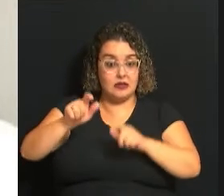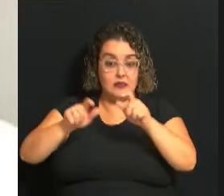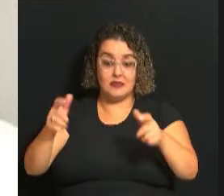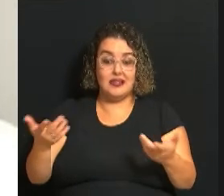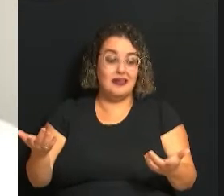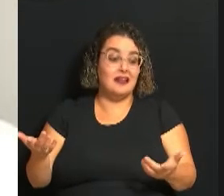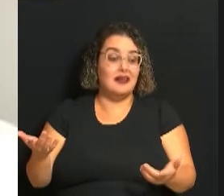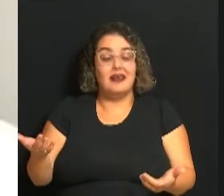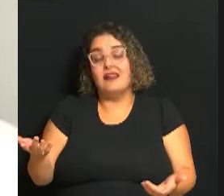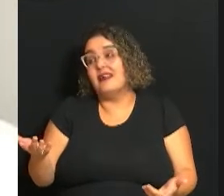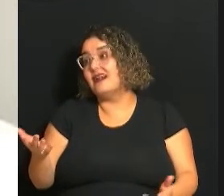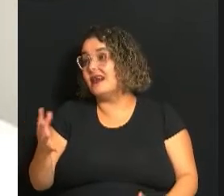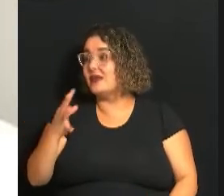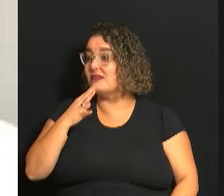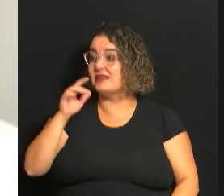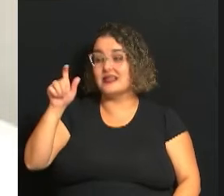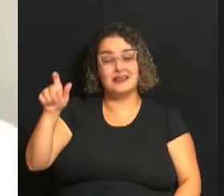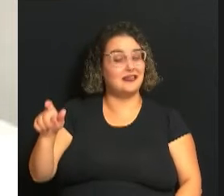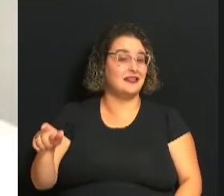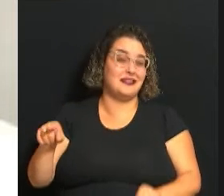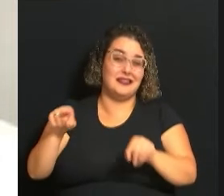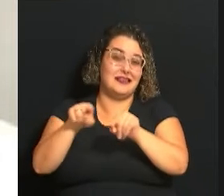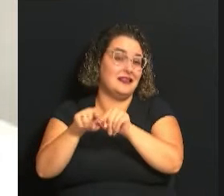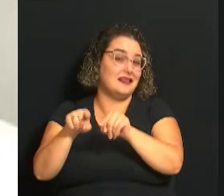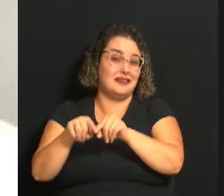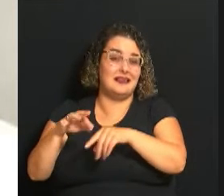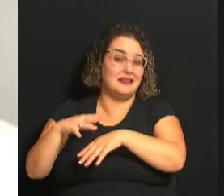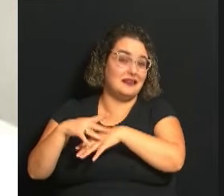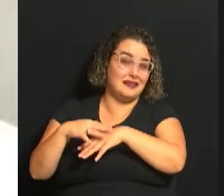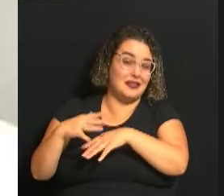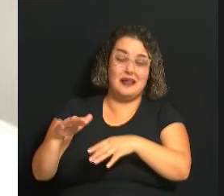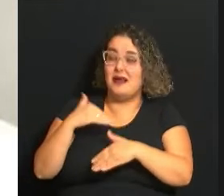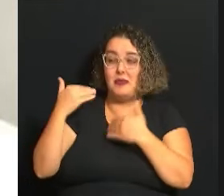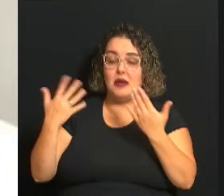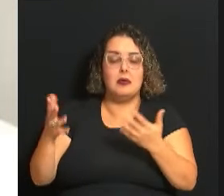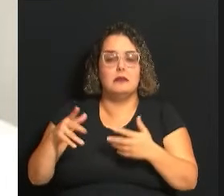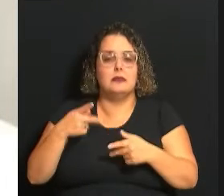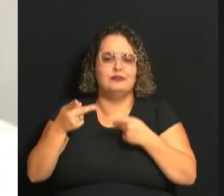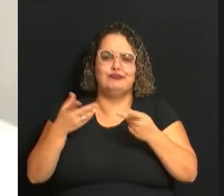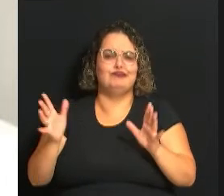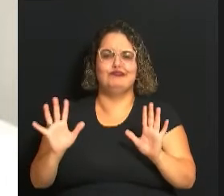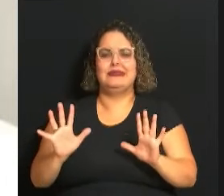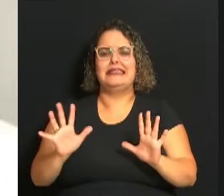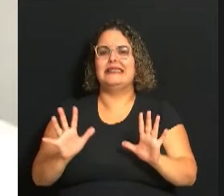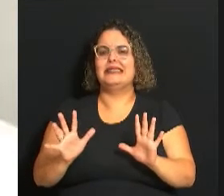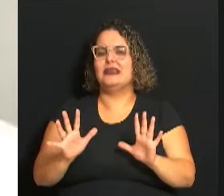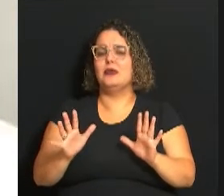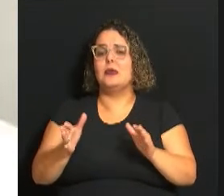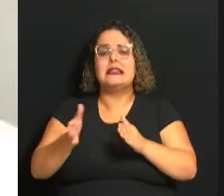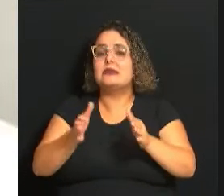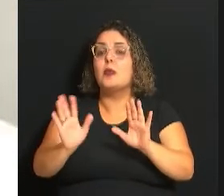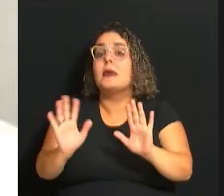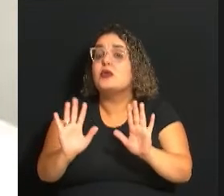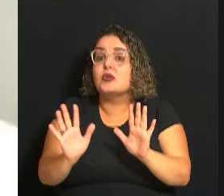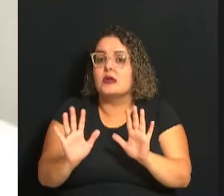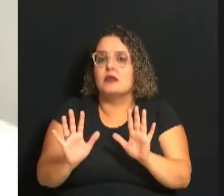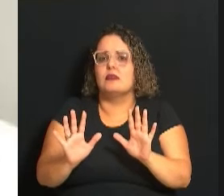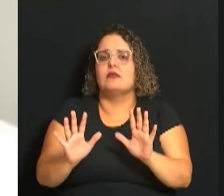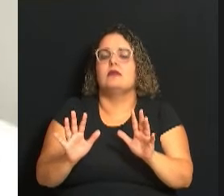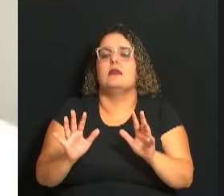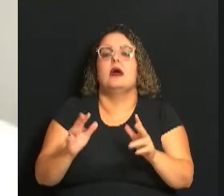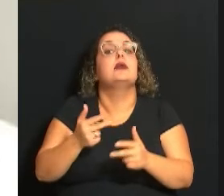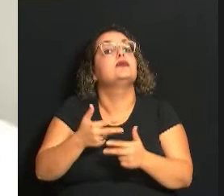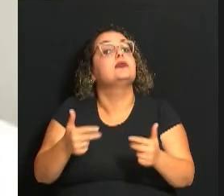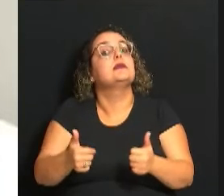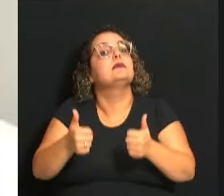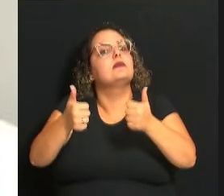Ai, eu conheço fulano que também teve isso, morreu, aquilo, blá, blá, blá. Então, assim, a gente se apegar a coisas positivas